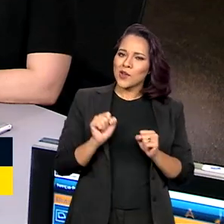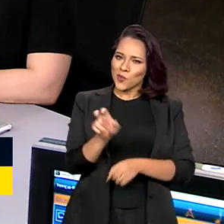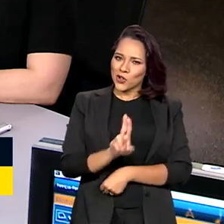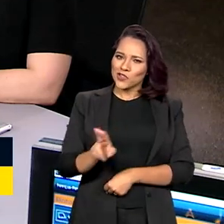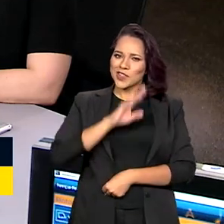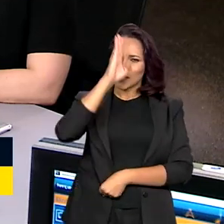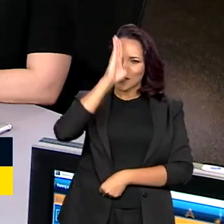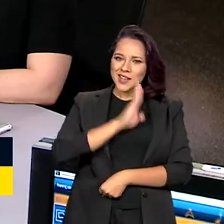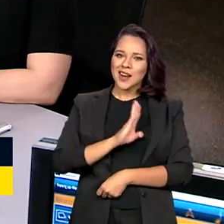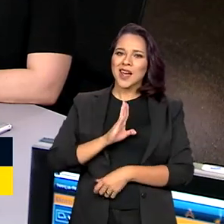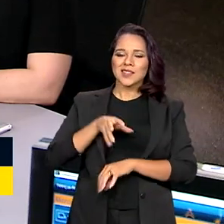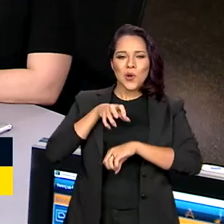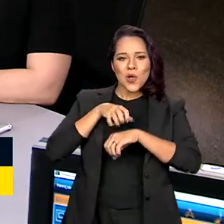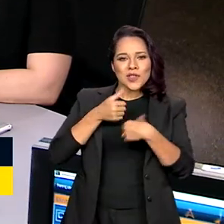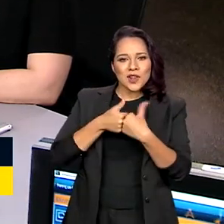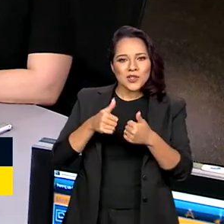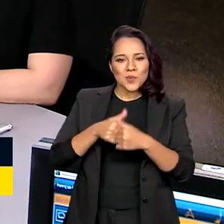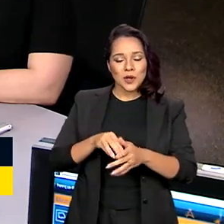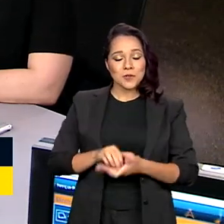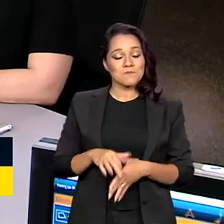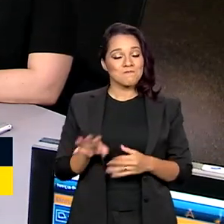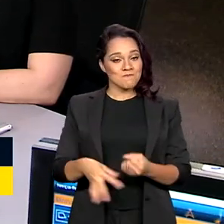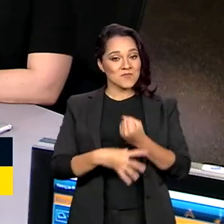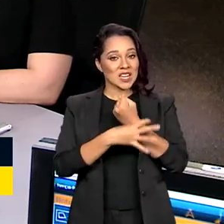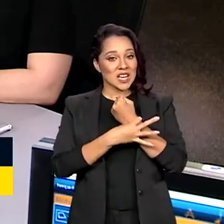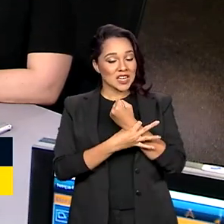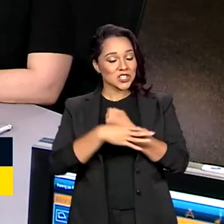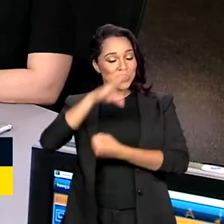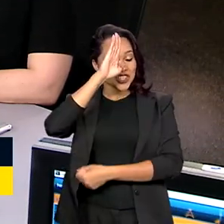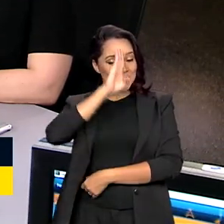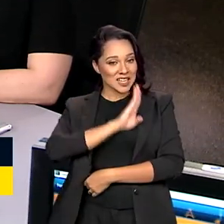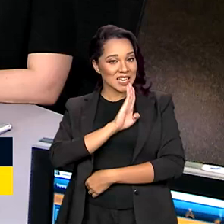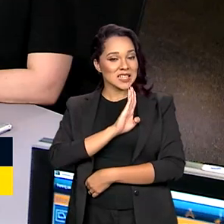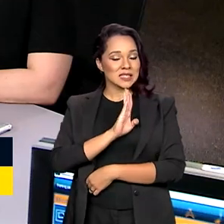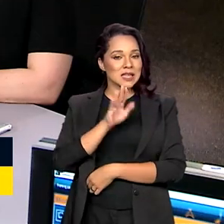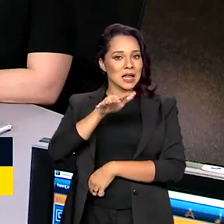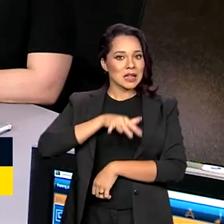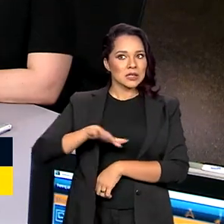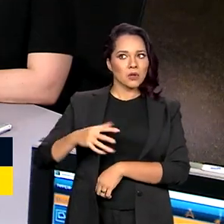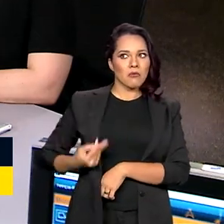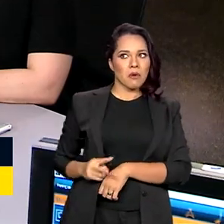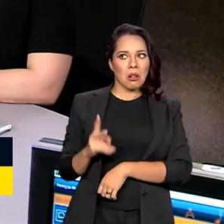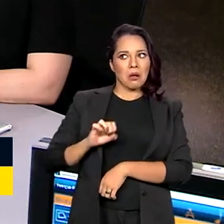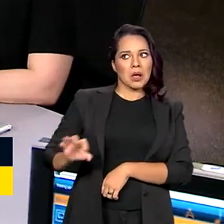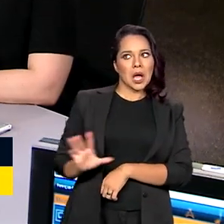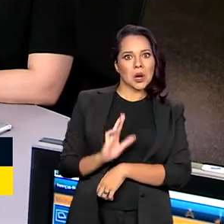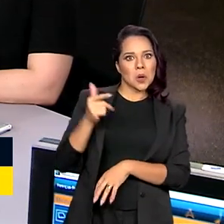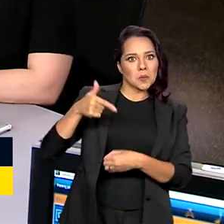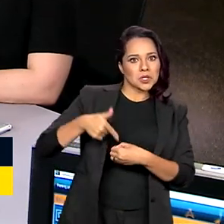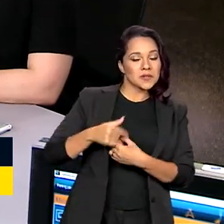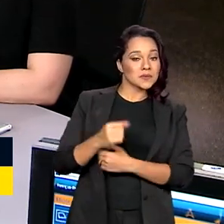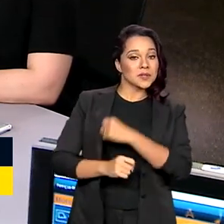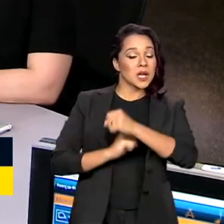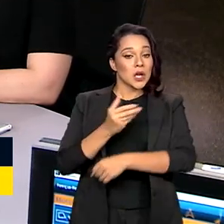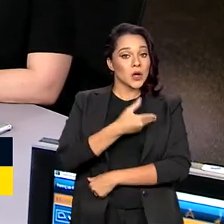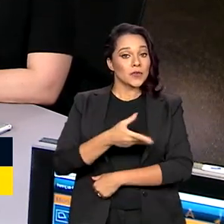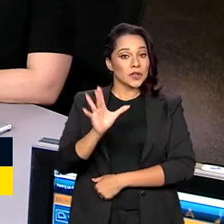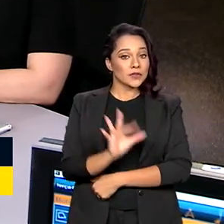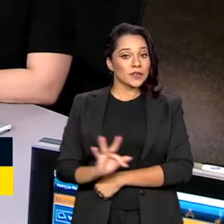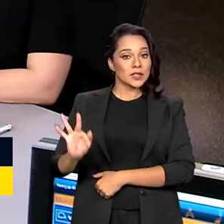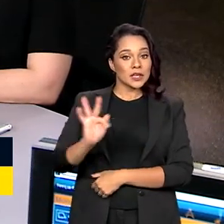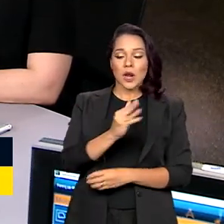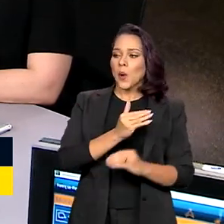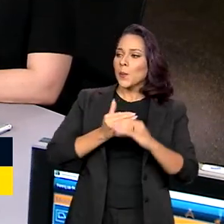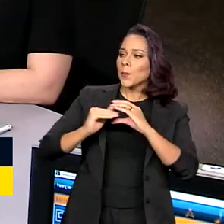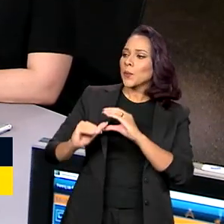usar de graça o transporte público. E para garantir essa gratuidade em meio à alta dos combustíveis, este ano o governo federal enviou